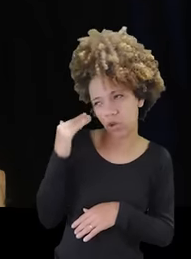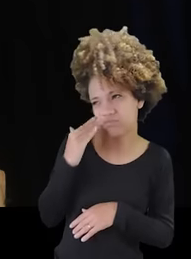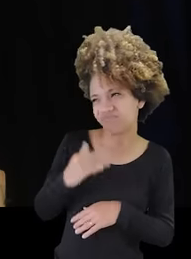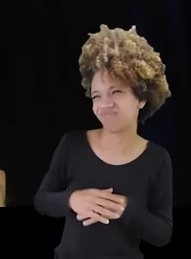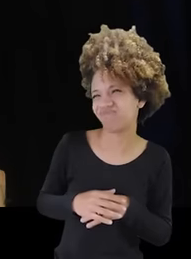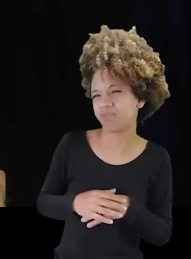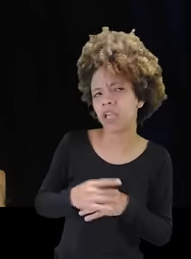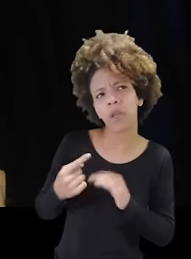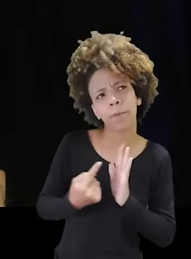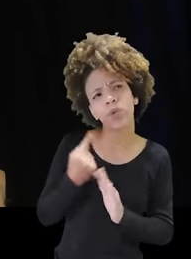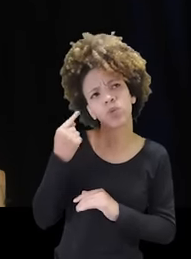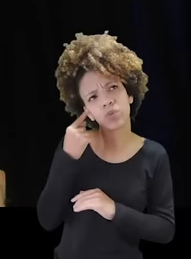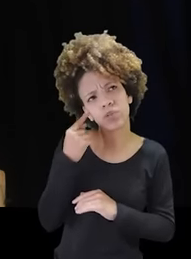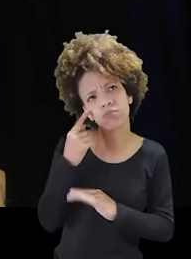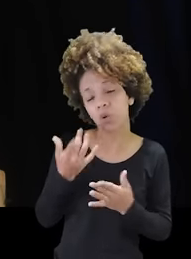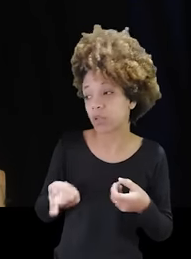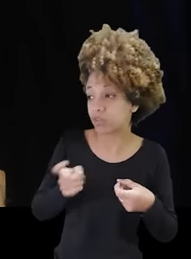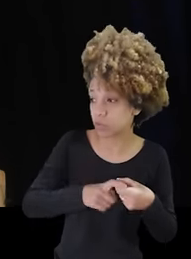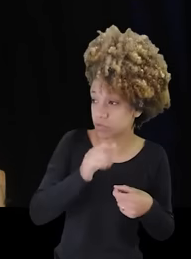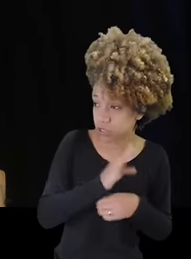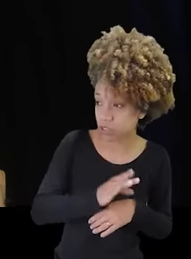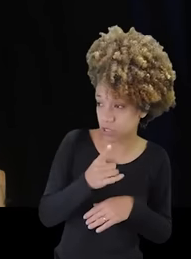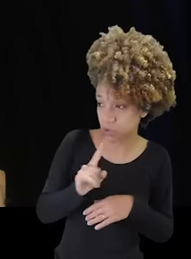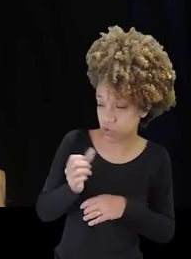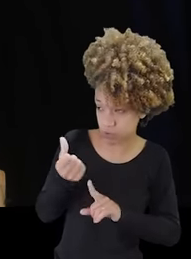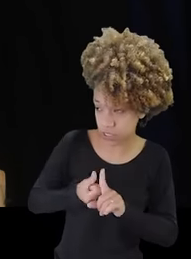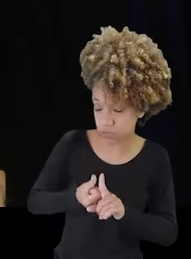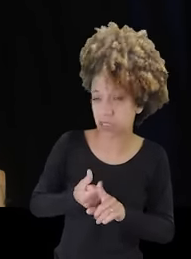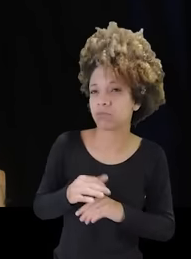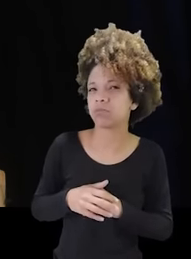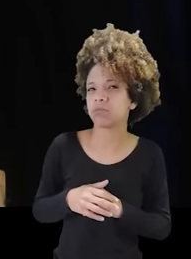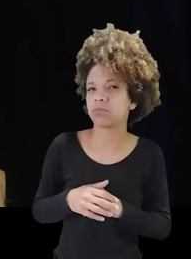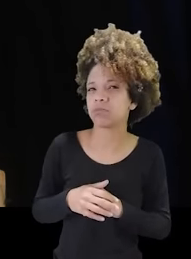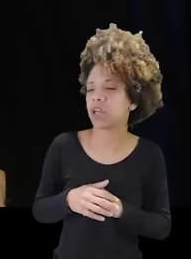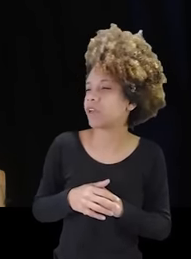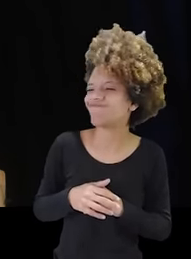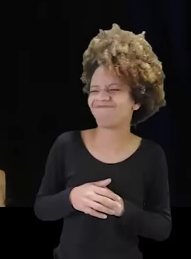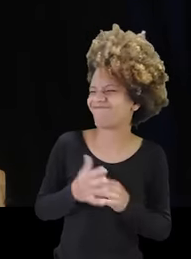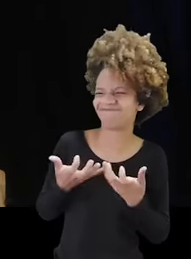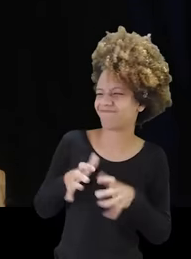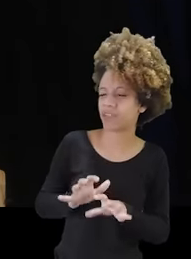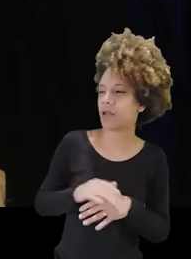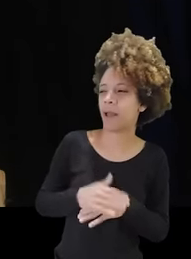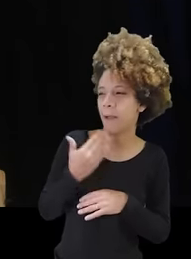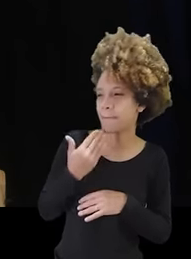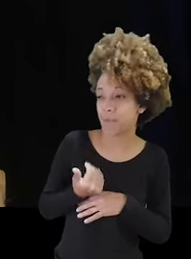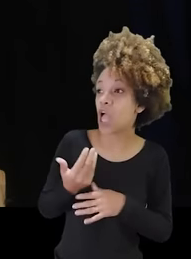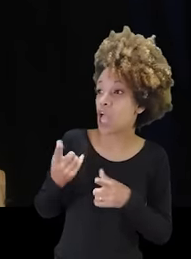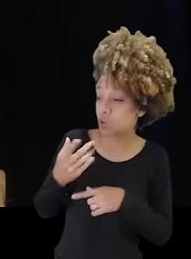e eu tava me perguntando isso quando eu voltei da última vez que eu fiquei seis meses e aí eu conclui que não eu prefiro